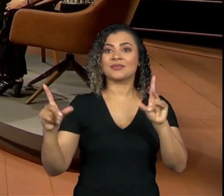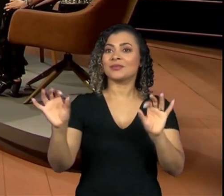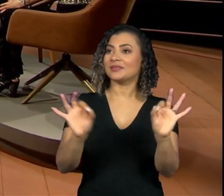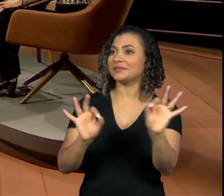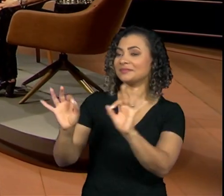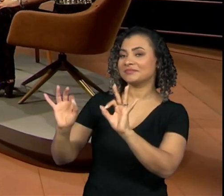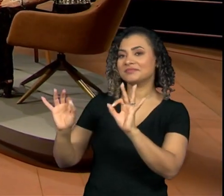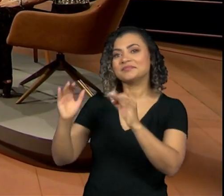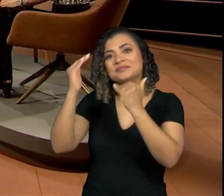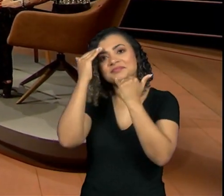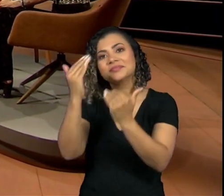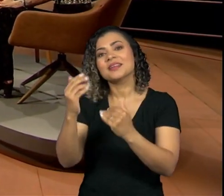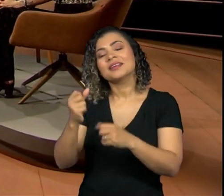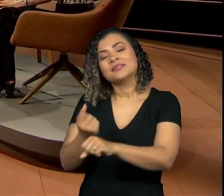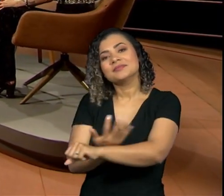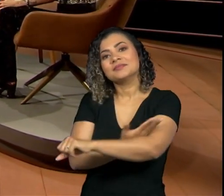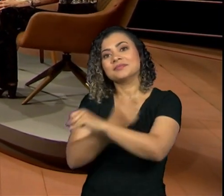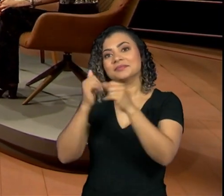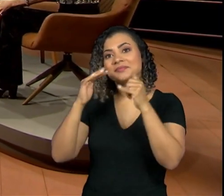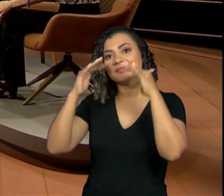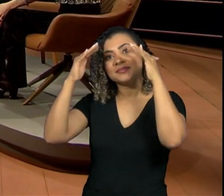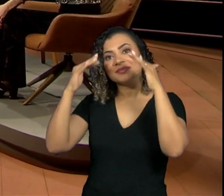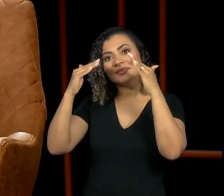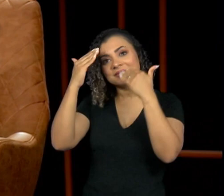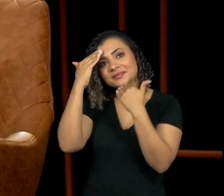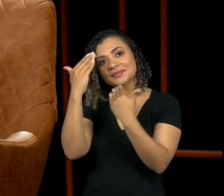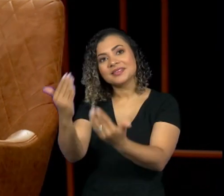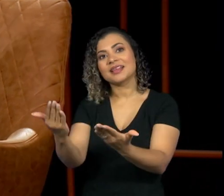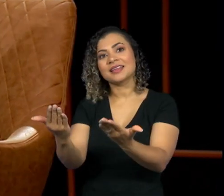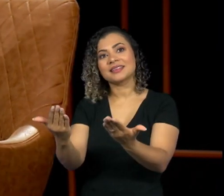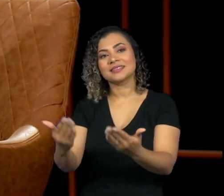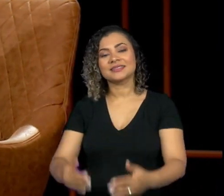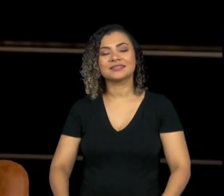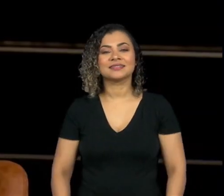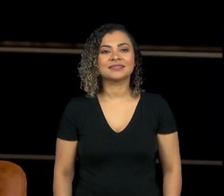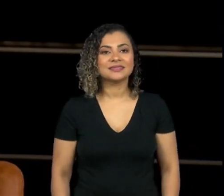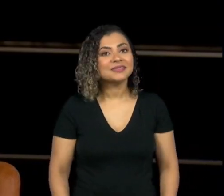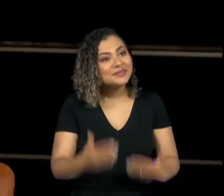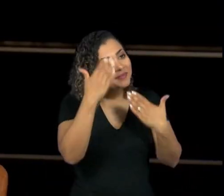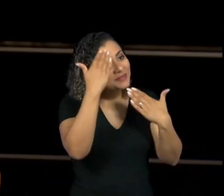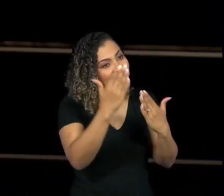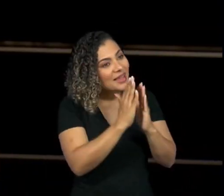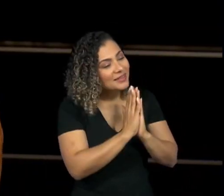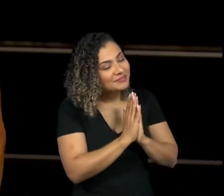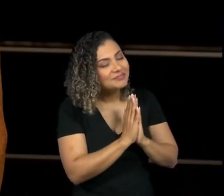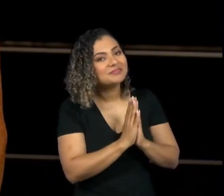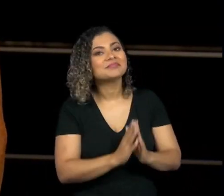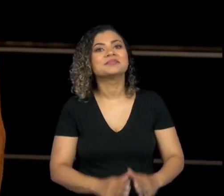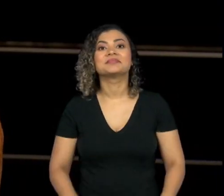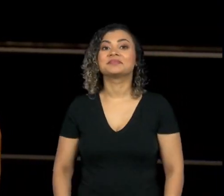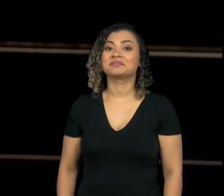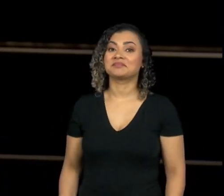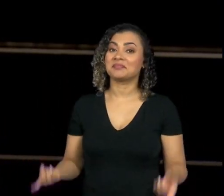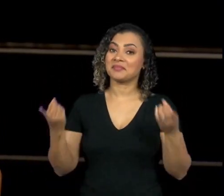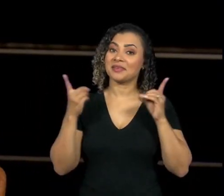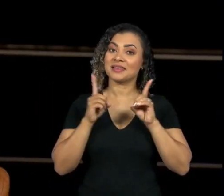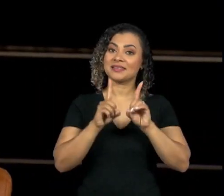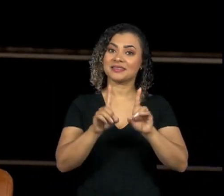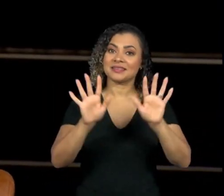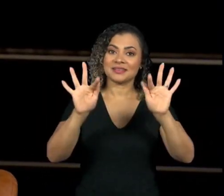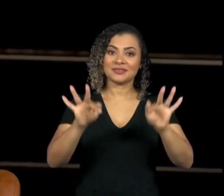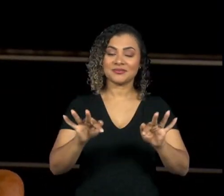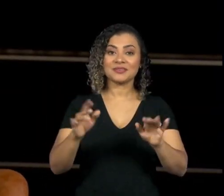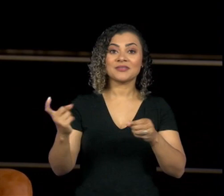trampando. E fiquei muito emocionada com os depoimentos. E é isso. Obrigada. Persona fica por aqui e a